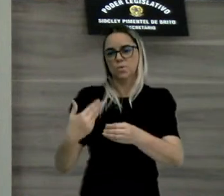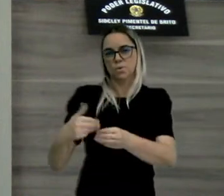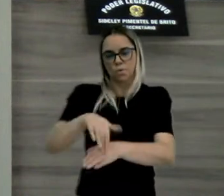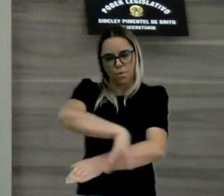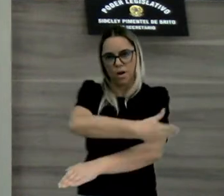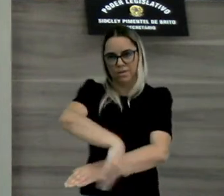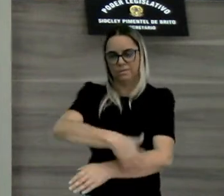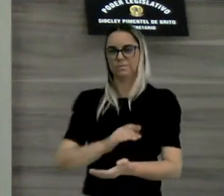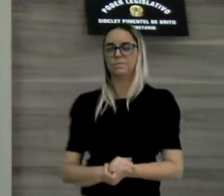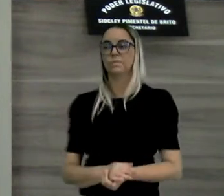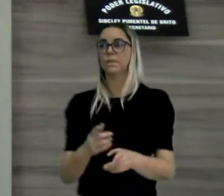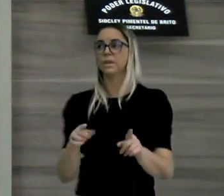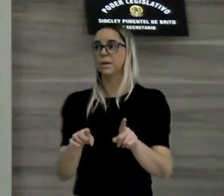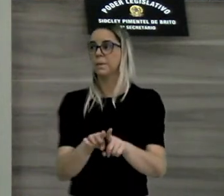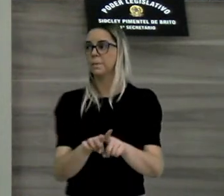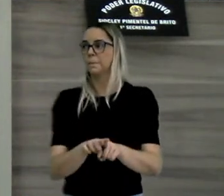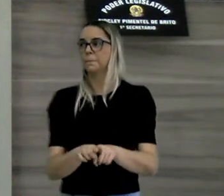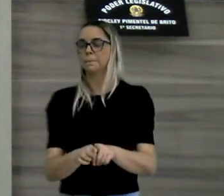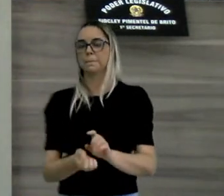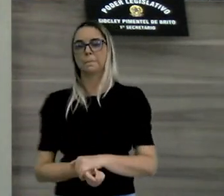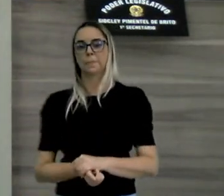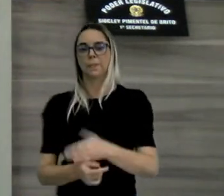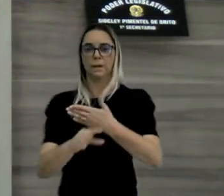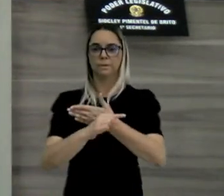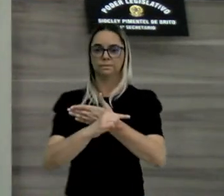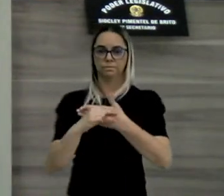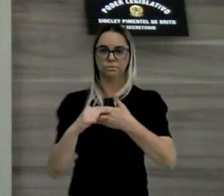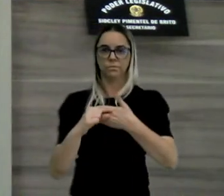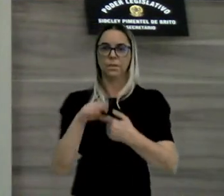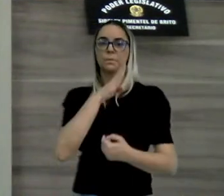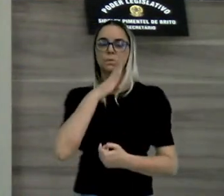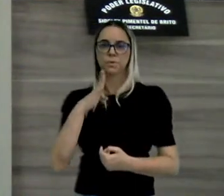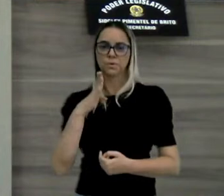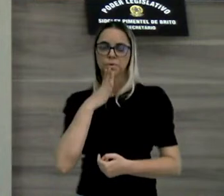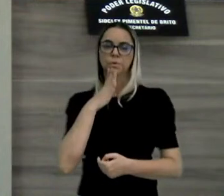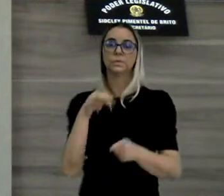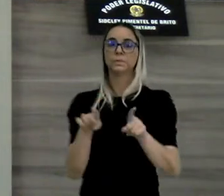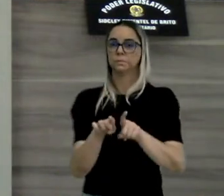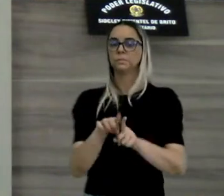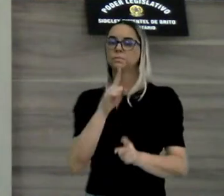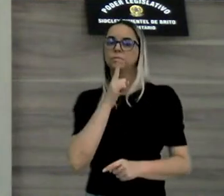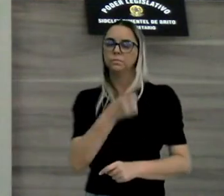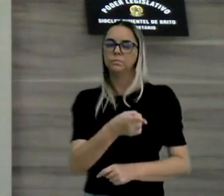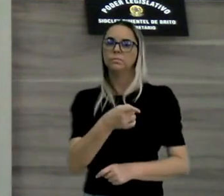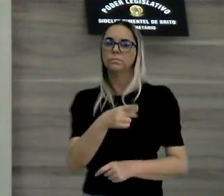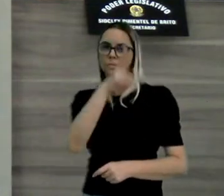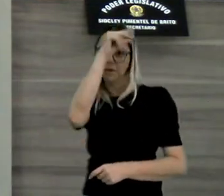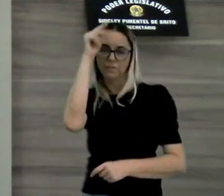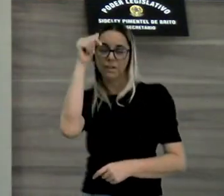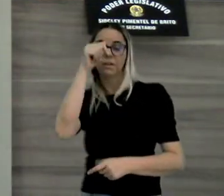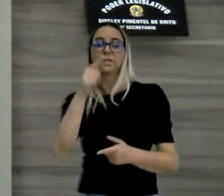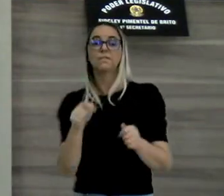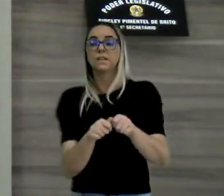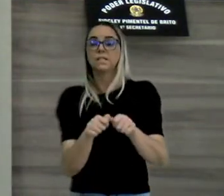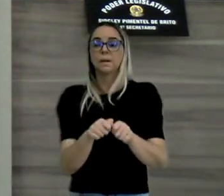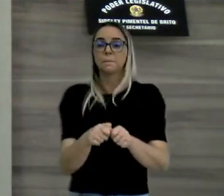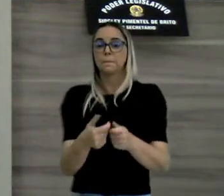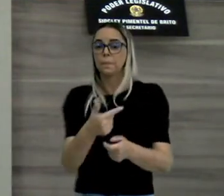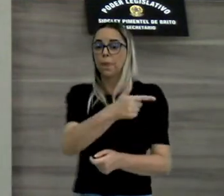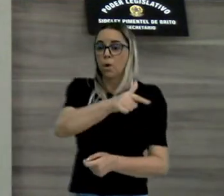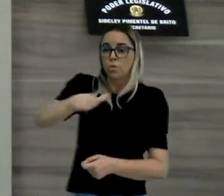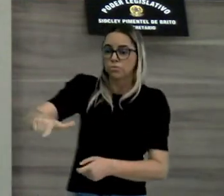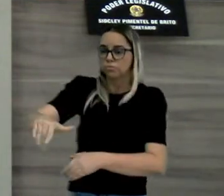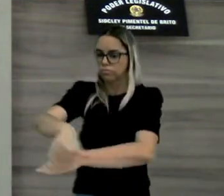número 68/2022 de autoria de vereador Bruno Cavalcante Braga que indica ao prefeito que promova a construção do restante da rede de